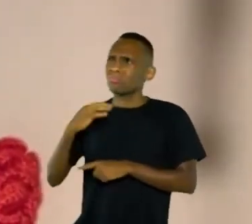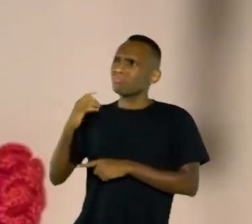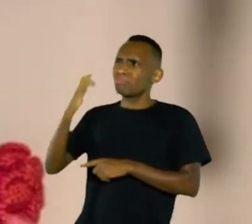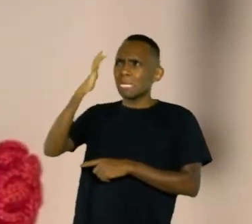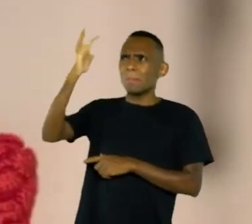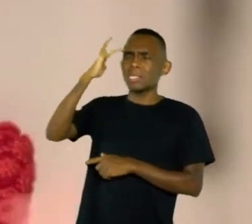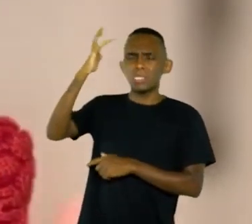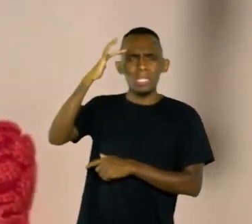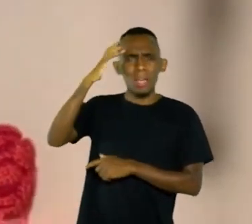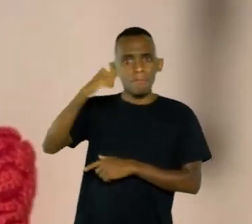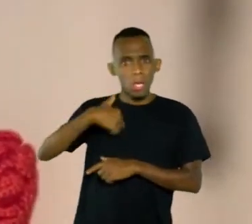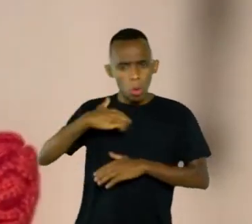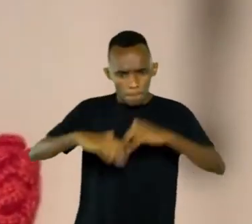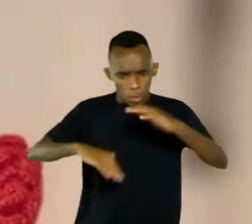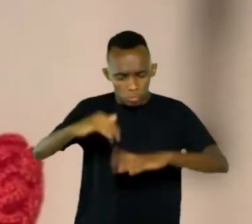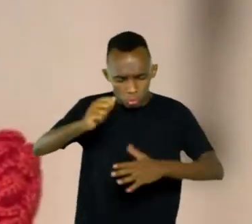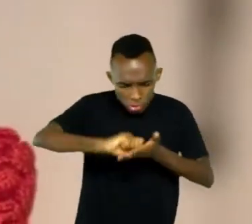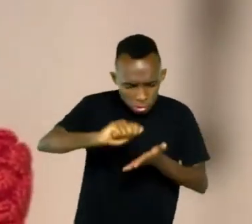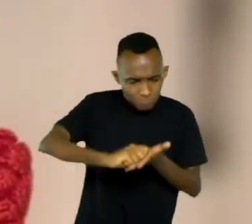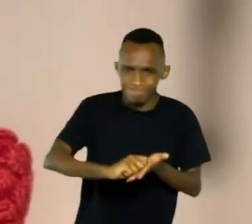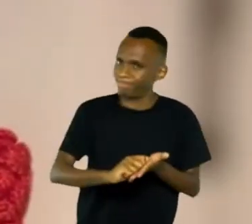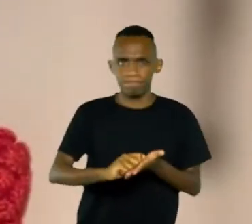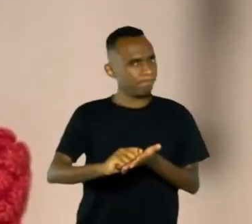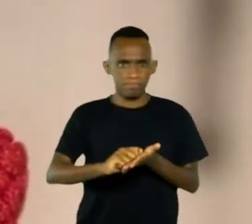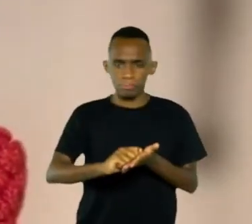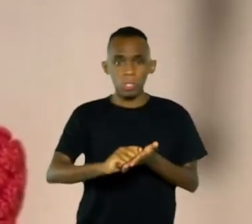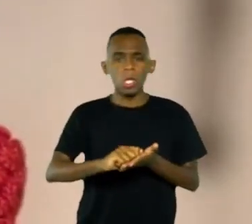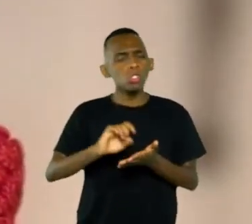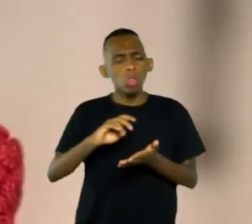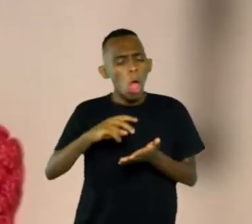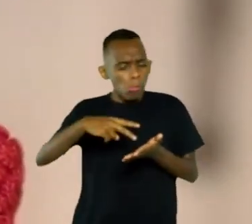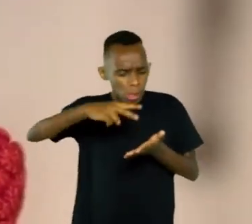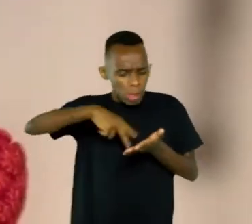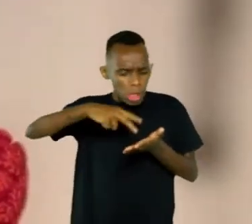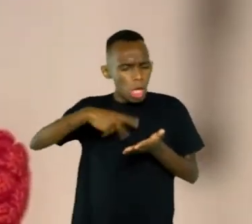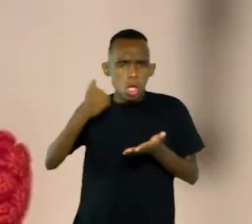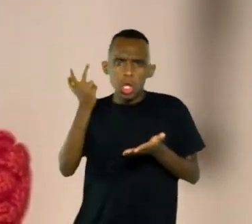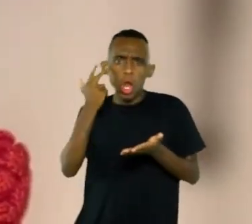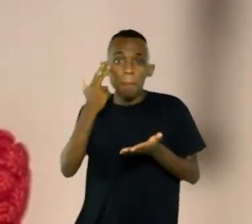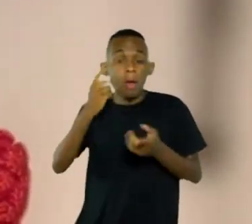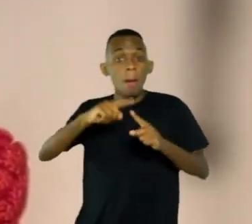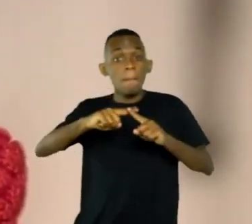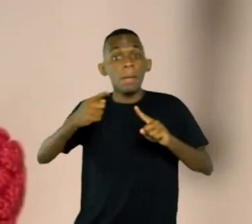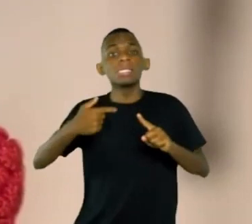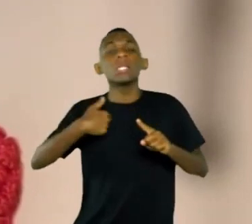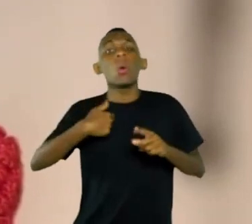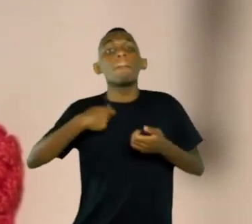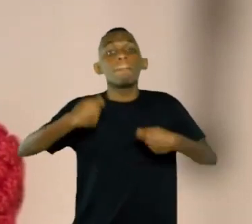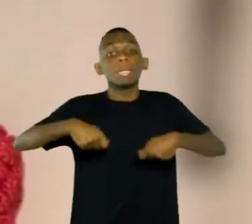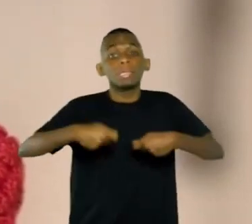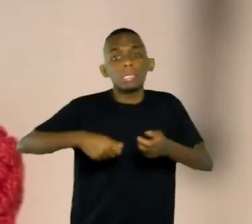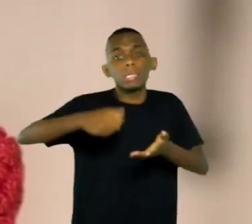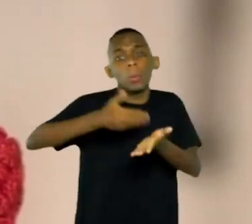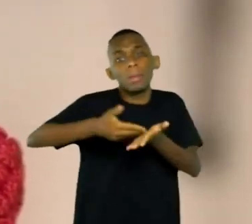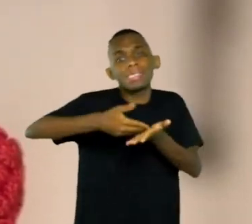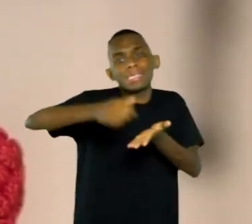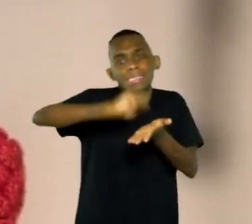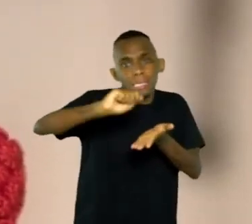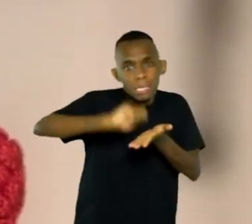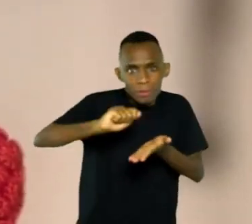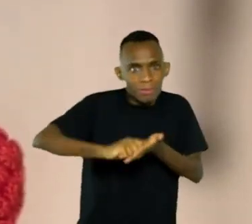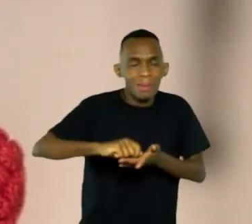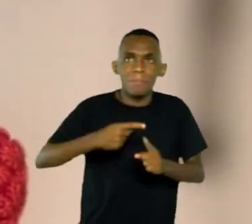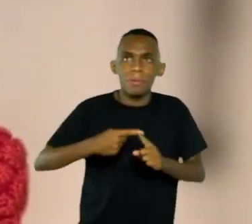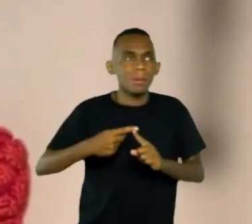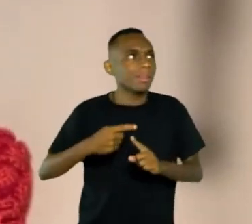Eu lia, normal. Só que eu precisei começar a escrever porque lá em casa ninguém me ouvia, não tinha voz, né?